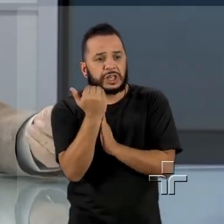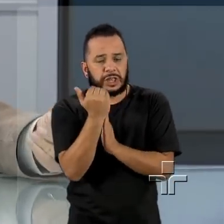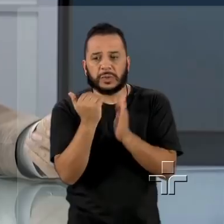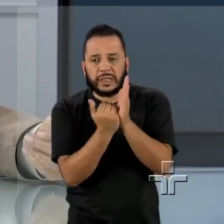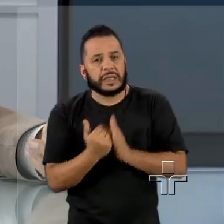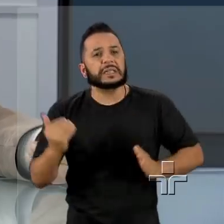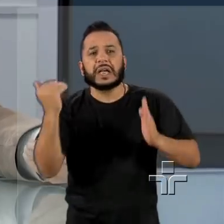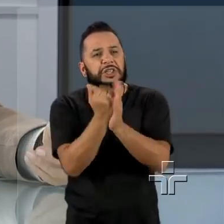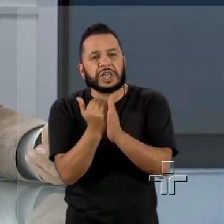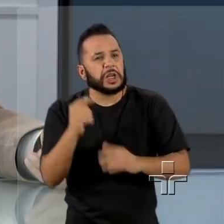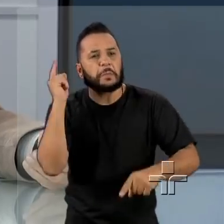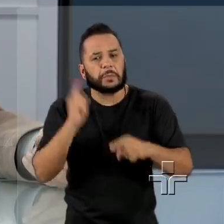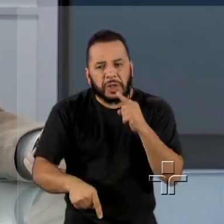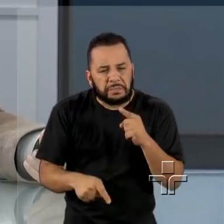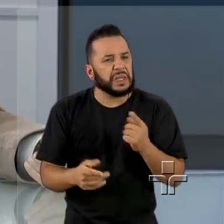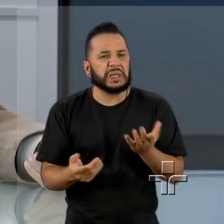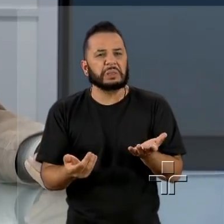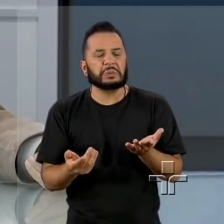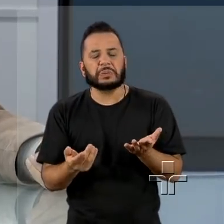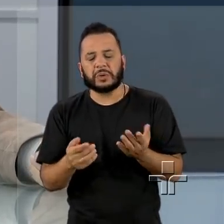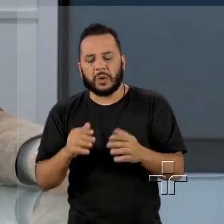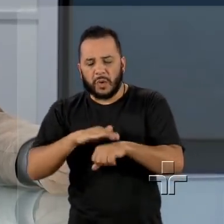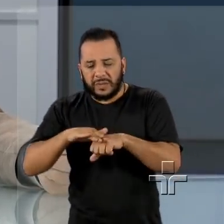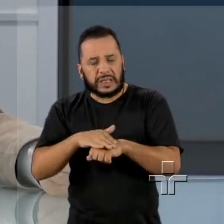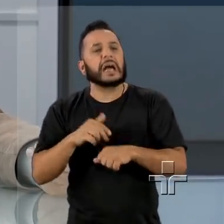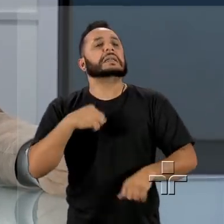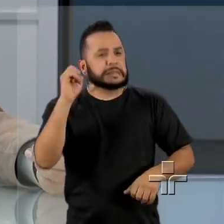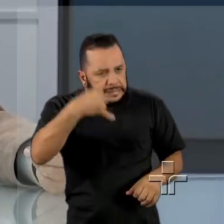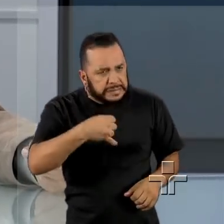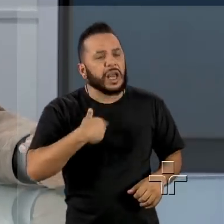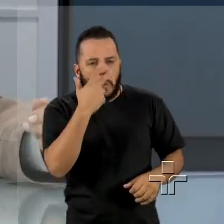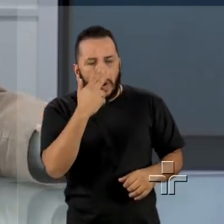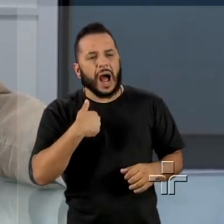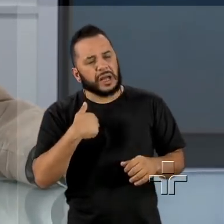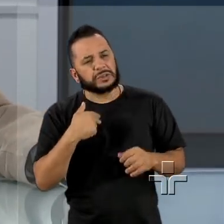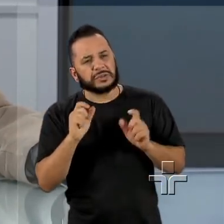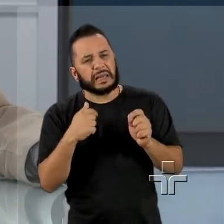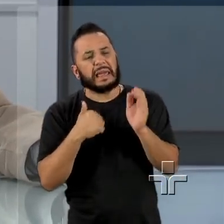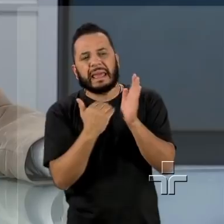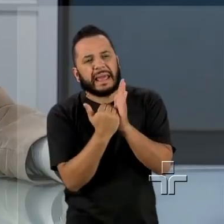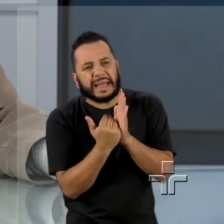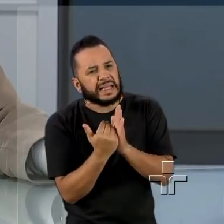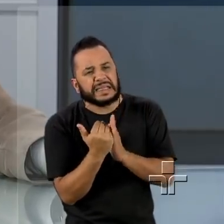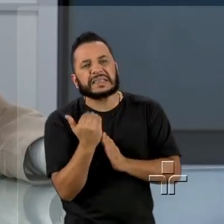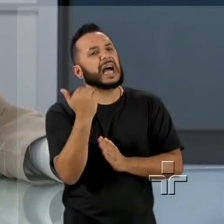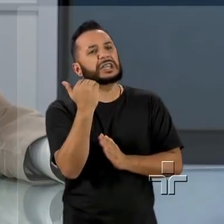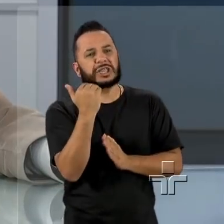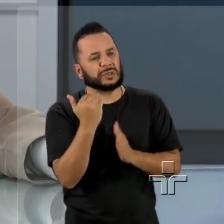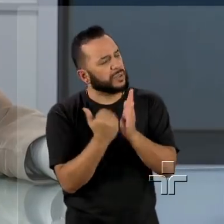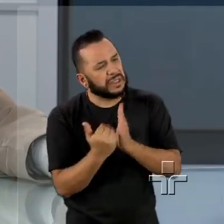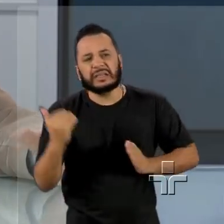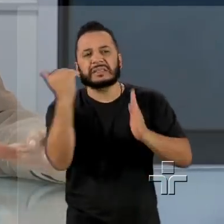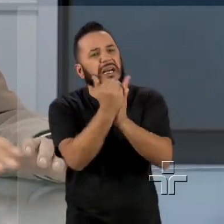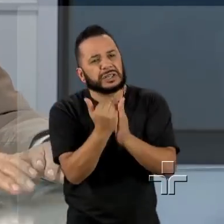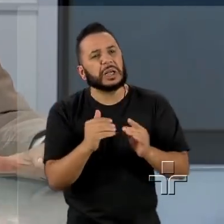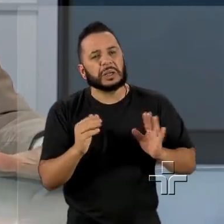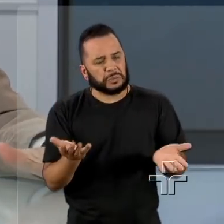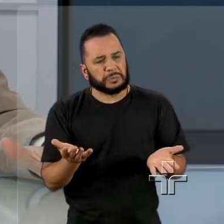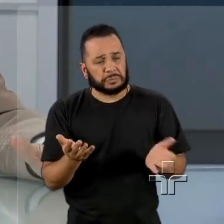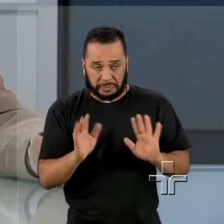qual ele pertence não deu solução nenhuma para esse problema, que ele discuta com o futuro o equipamento das Forças